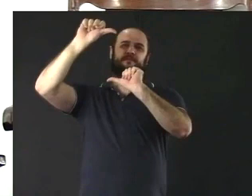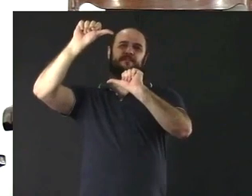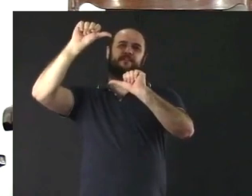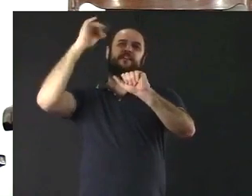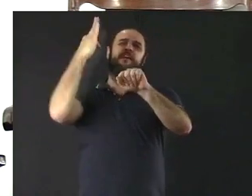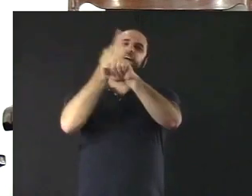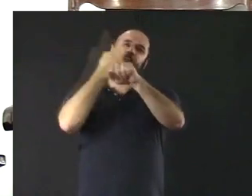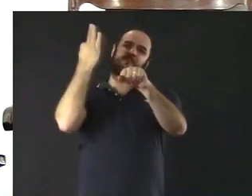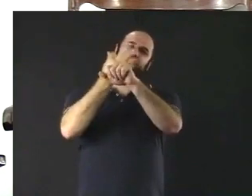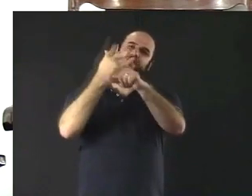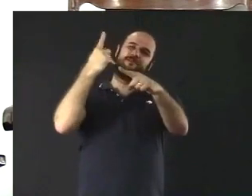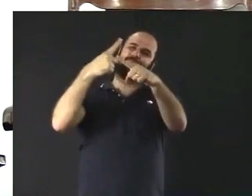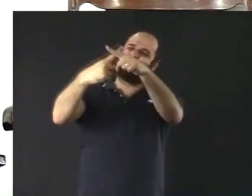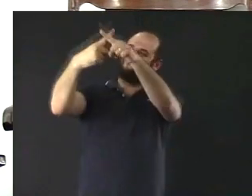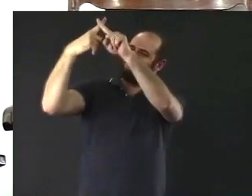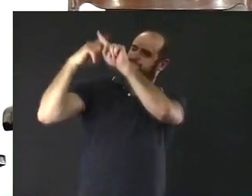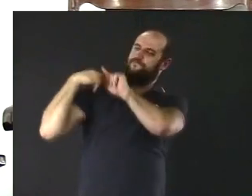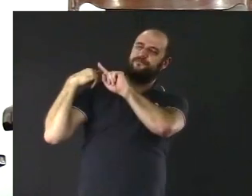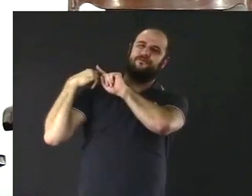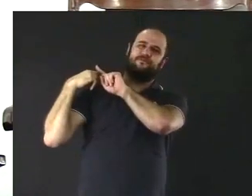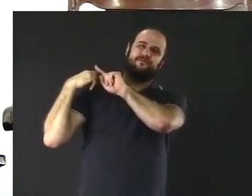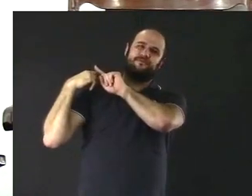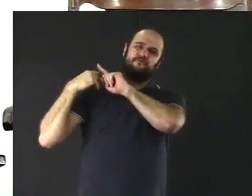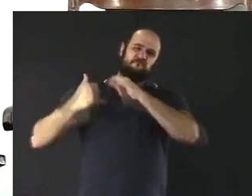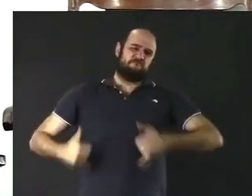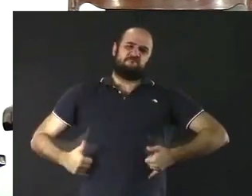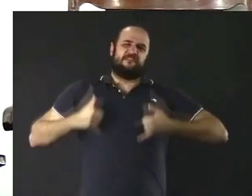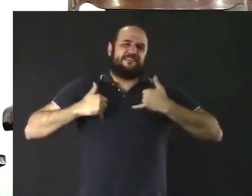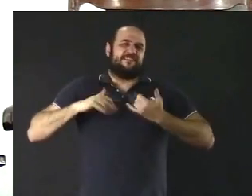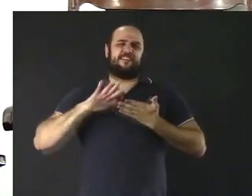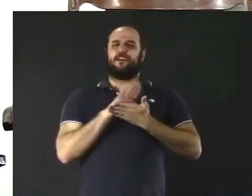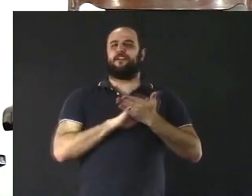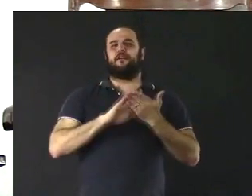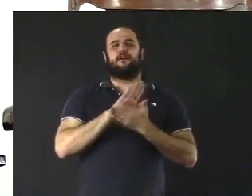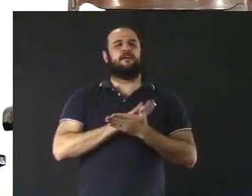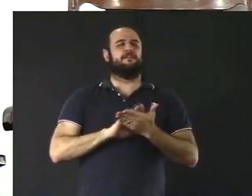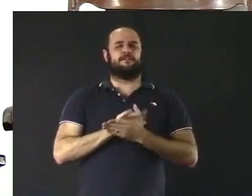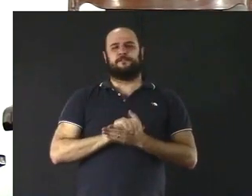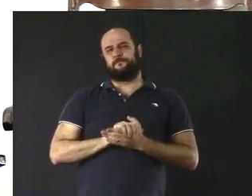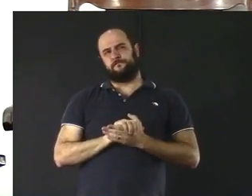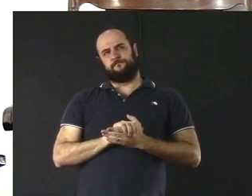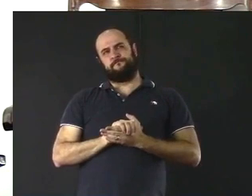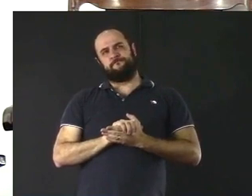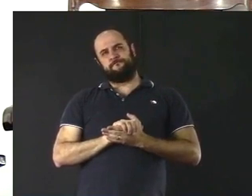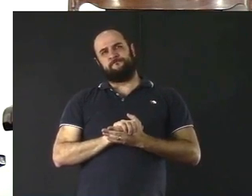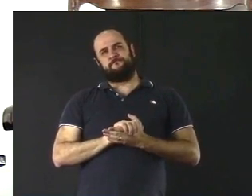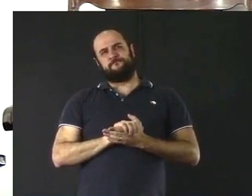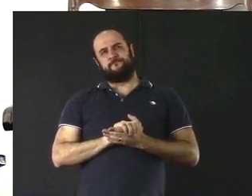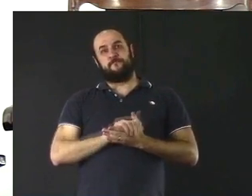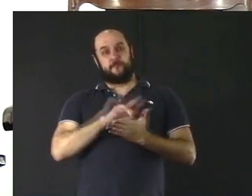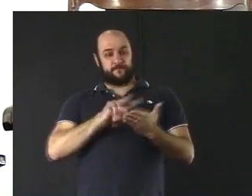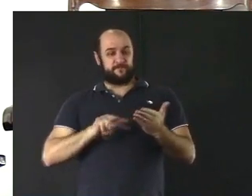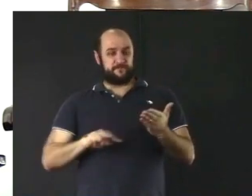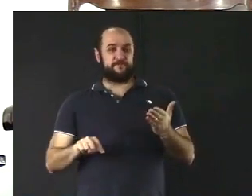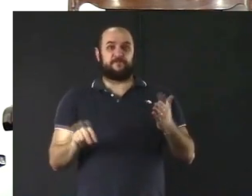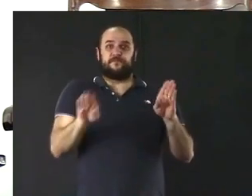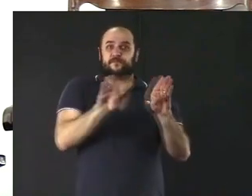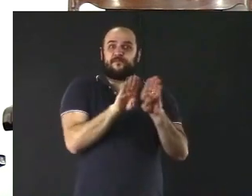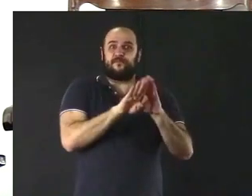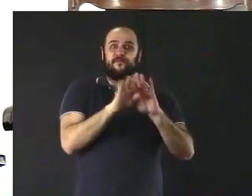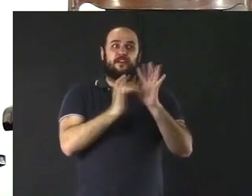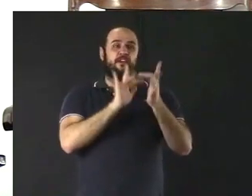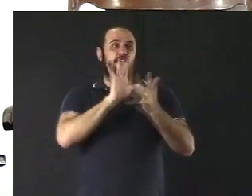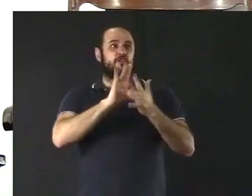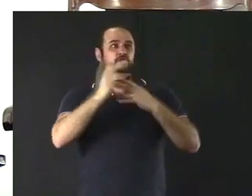caso de ignomínia. Nós lemos Filipenses 2, versículo 5 em diante. Quando Jesus